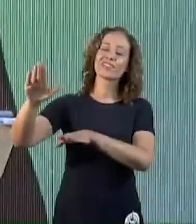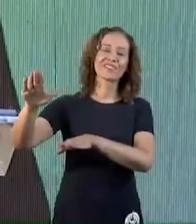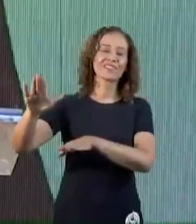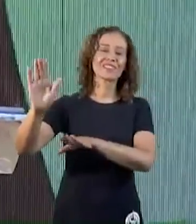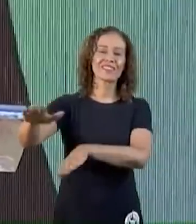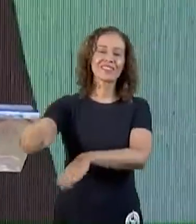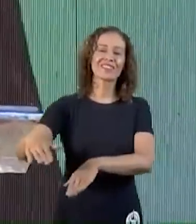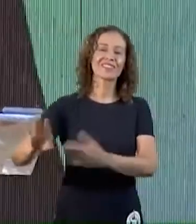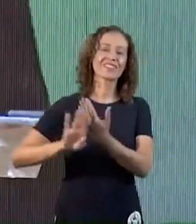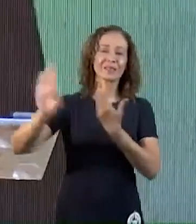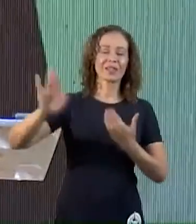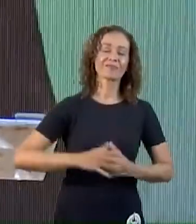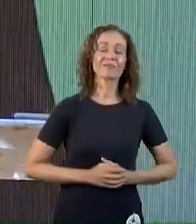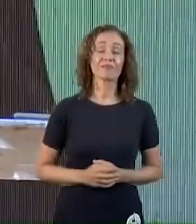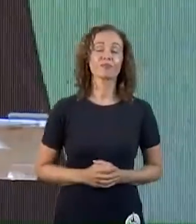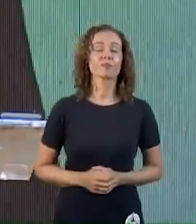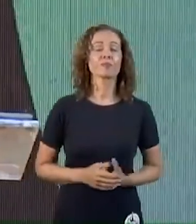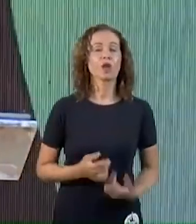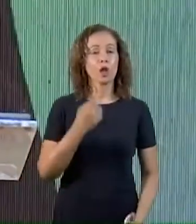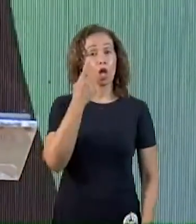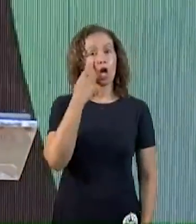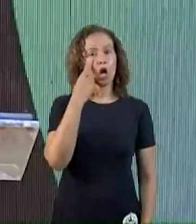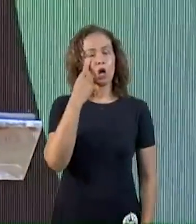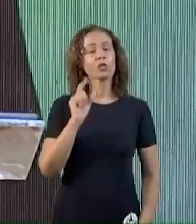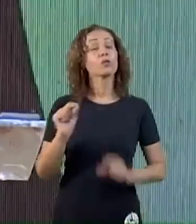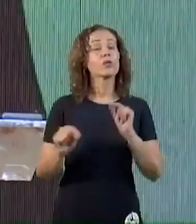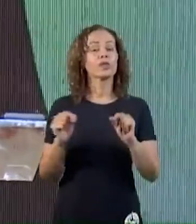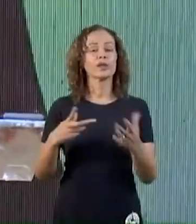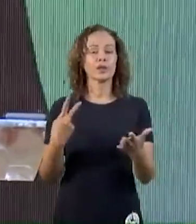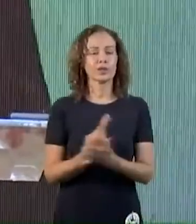alguns sintomas das pessoas que estão sofrendo da